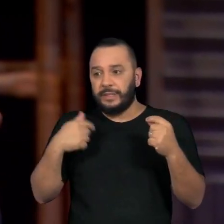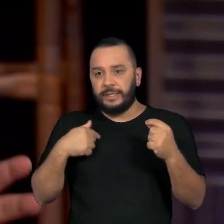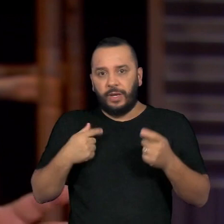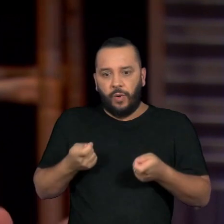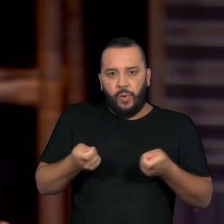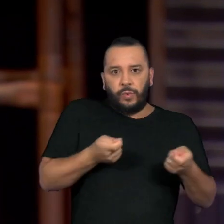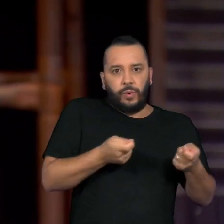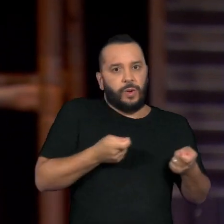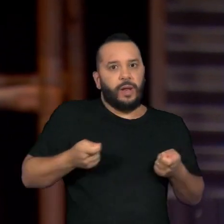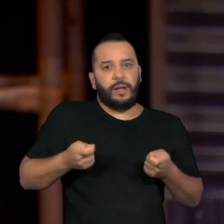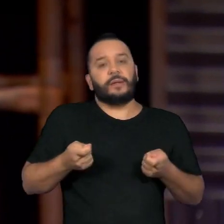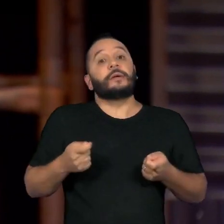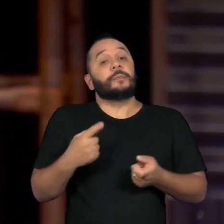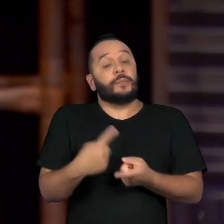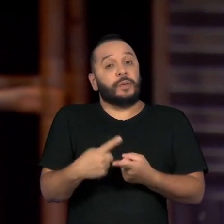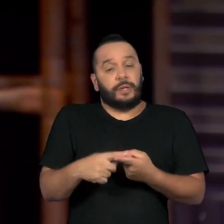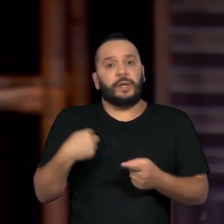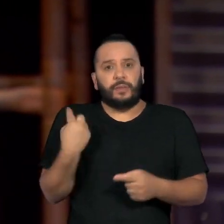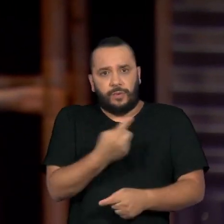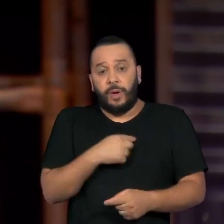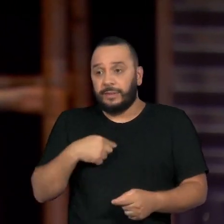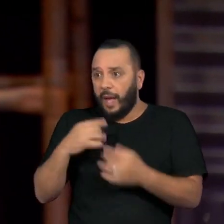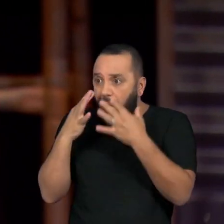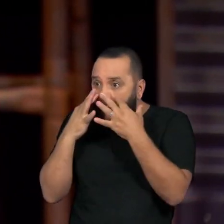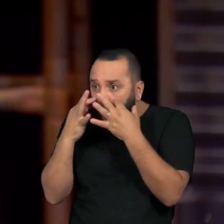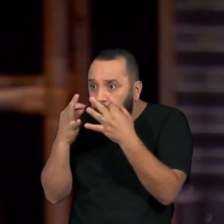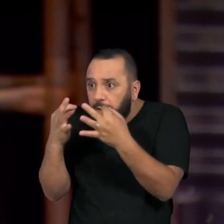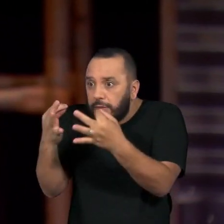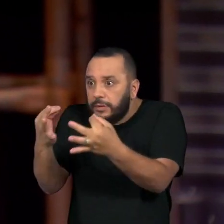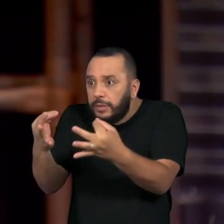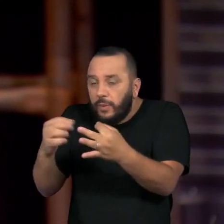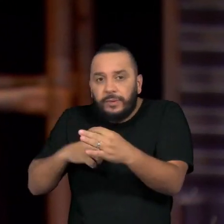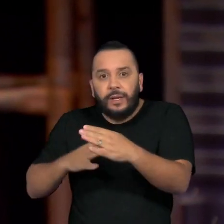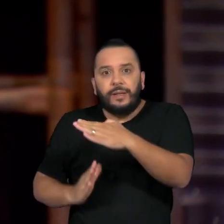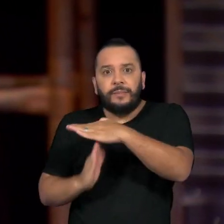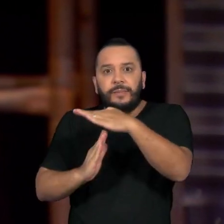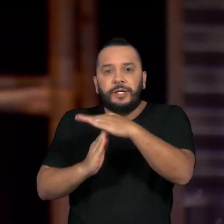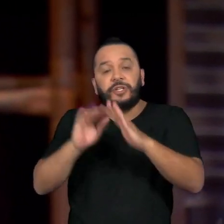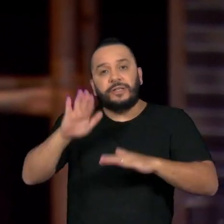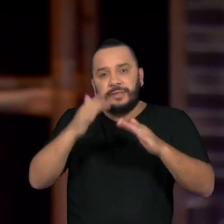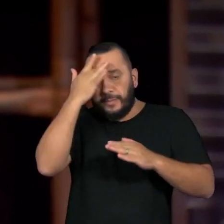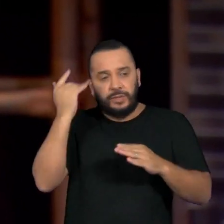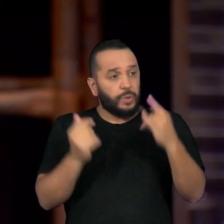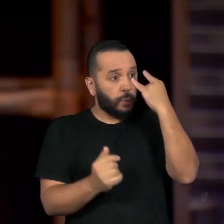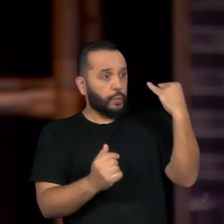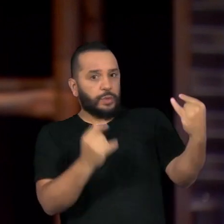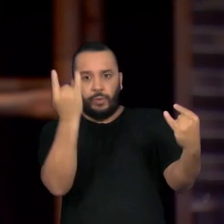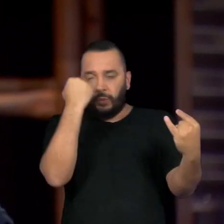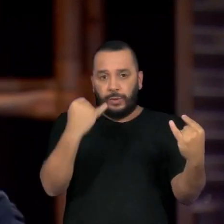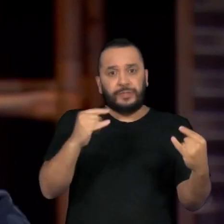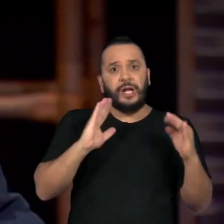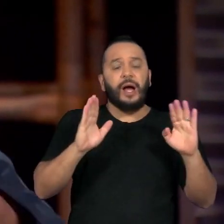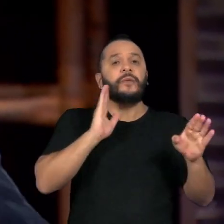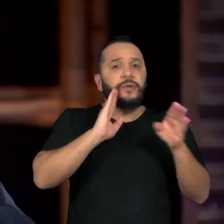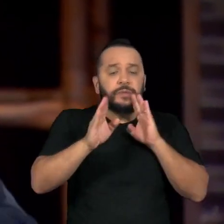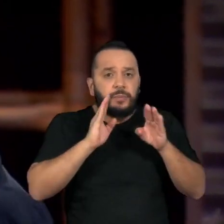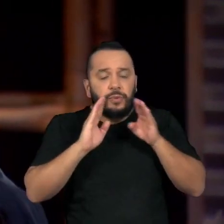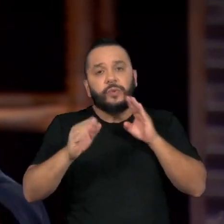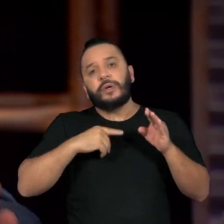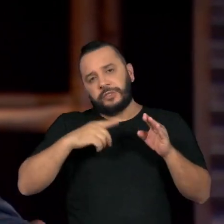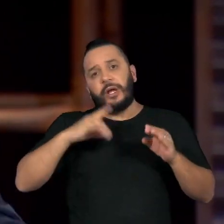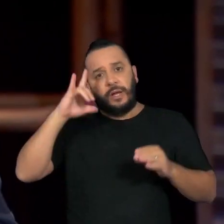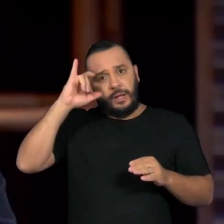quantidade limitada de atenção, muita gente brigando pela nossa atenção, o Instagram, WhatsApp, TikTok, Netflix,